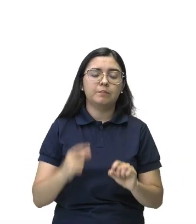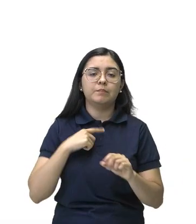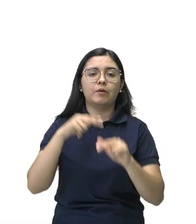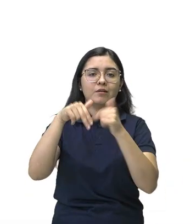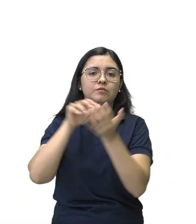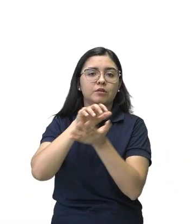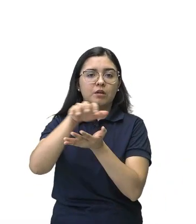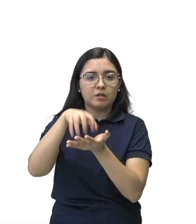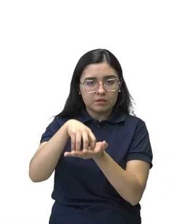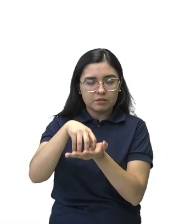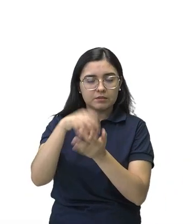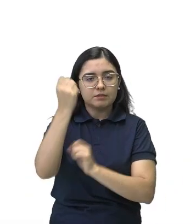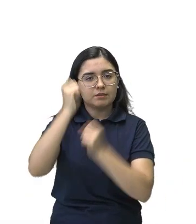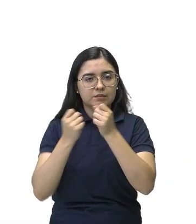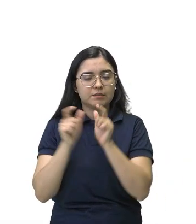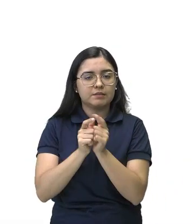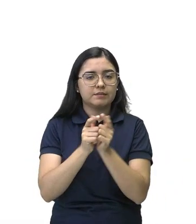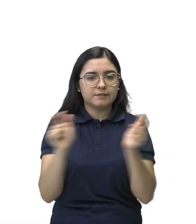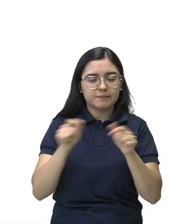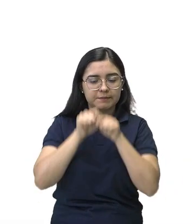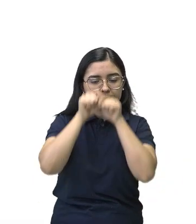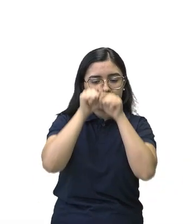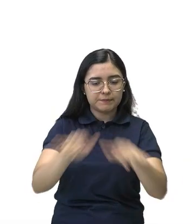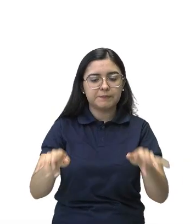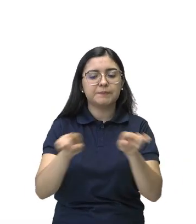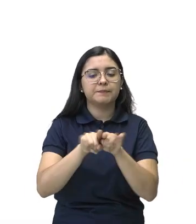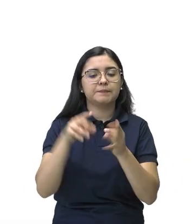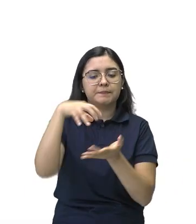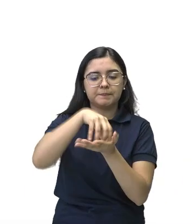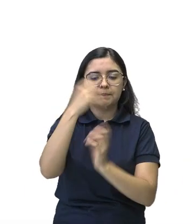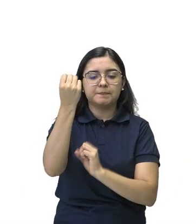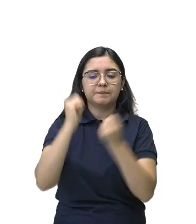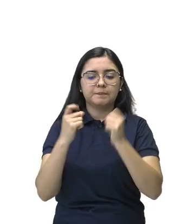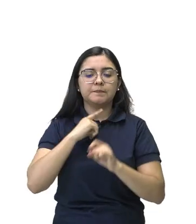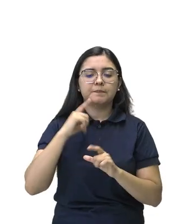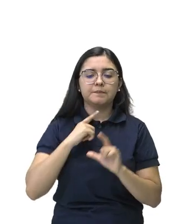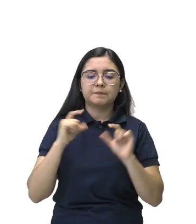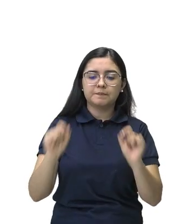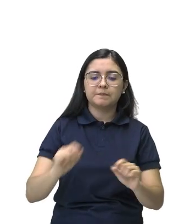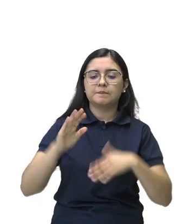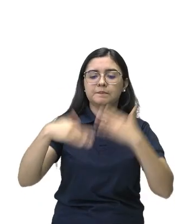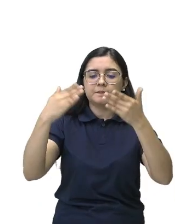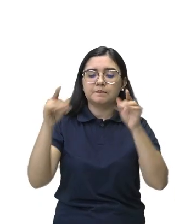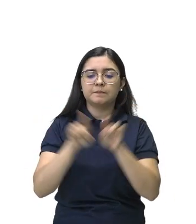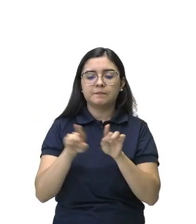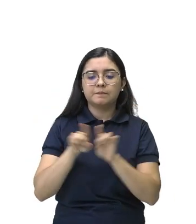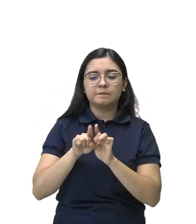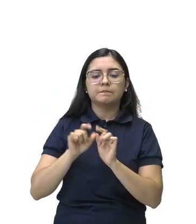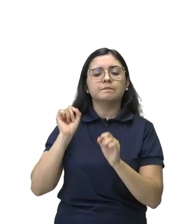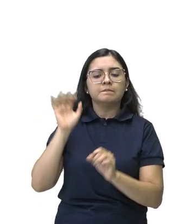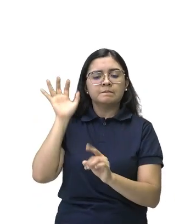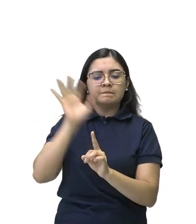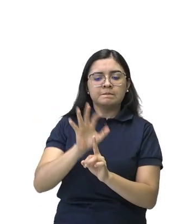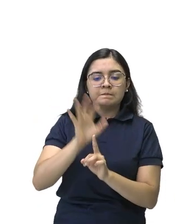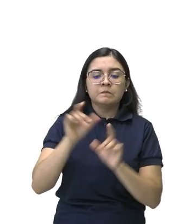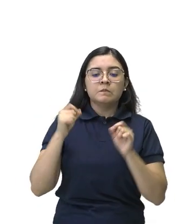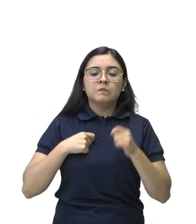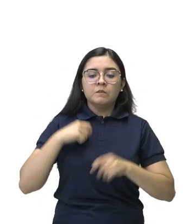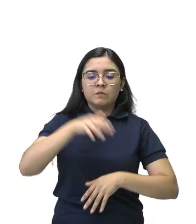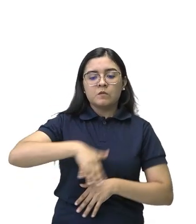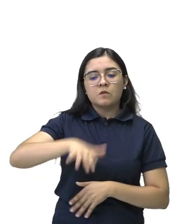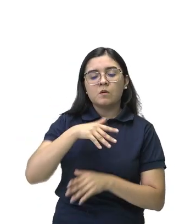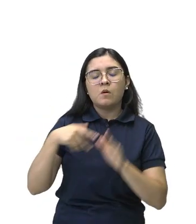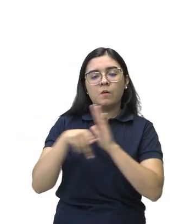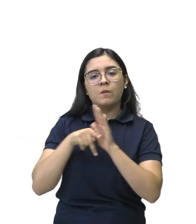Zona Franca. A expansão da Zona Franca trouxe consigo uma crescente pressão sobre os territórios